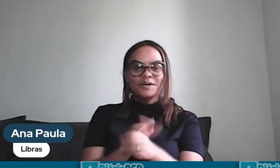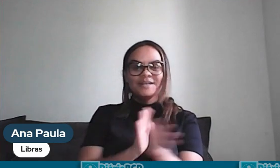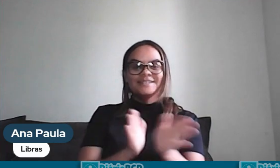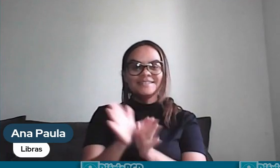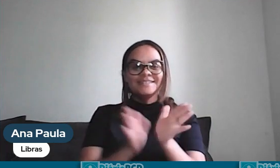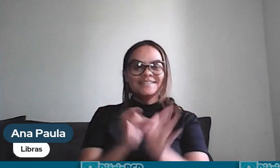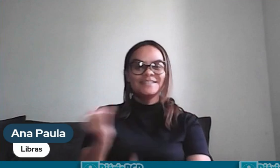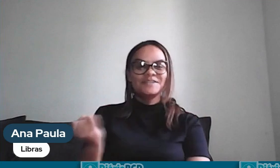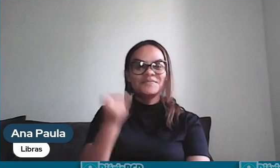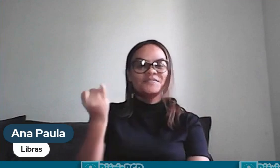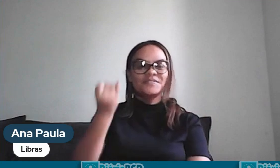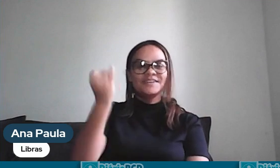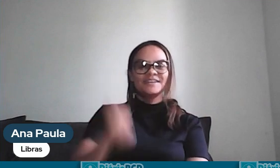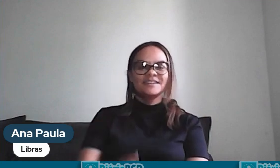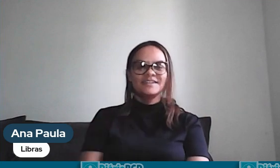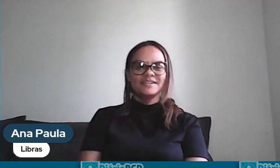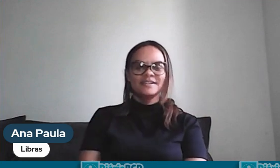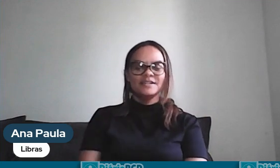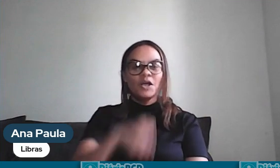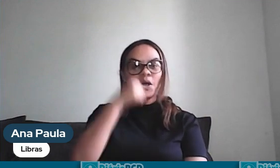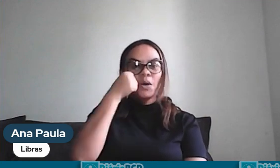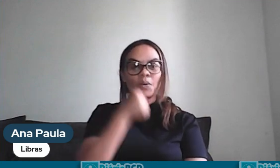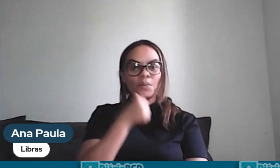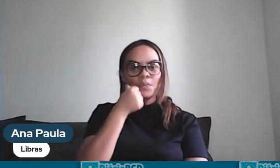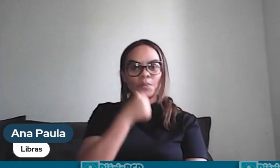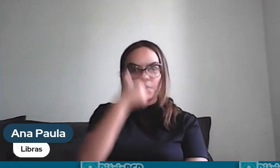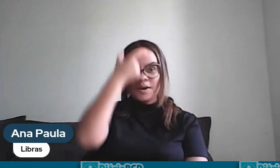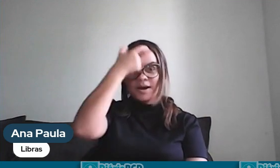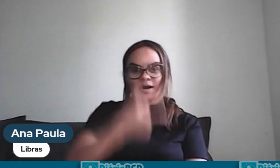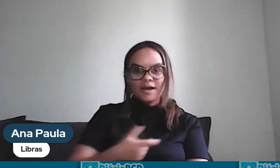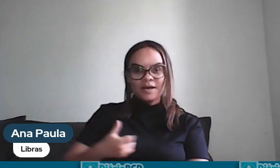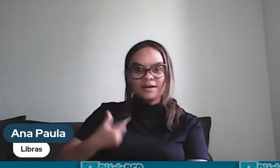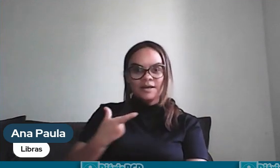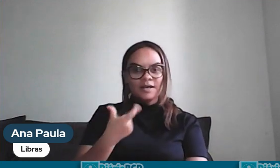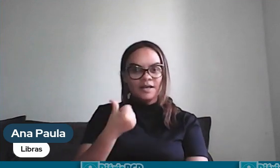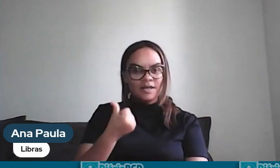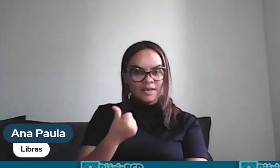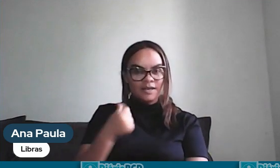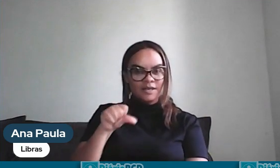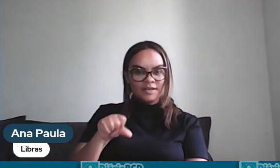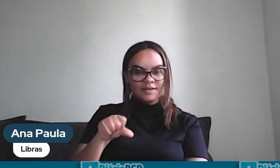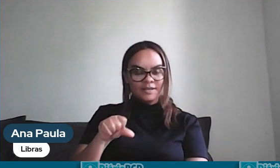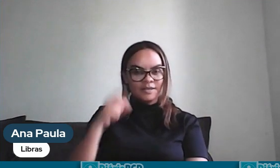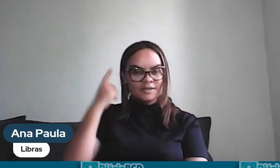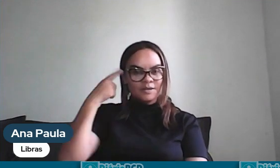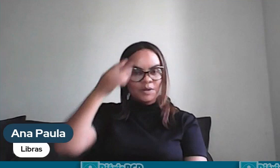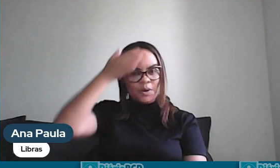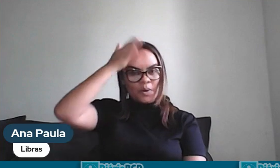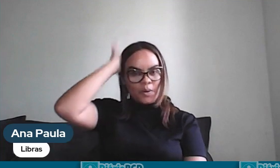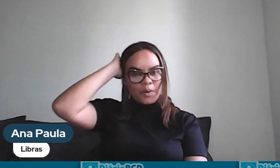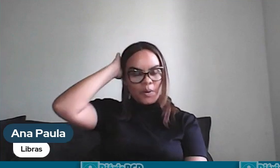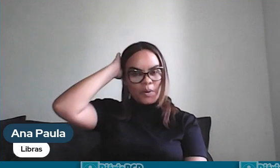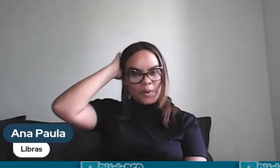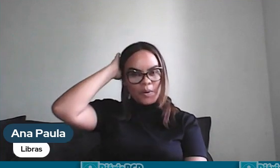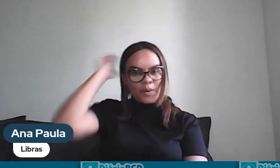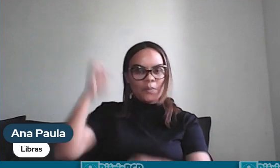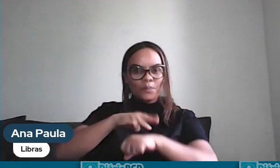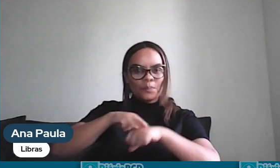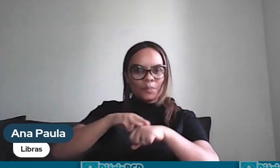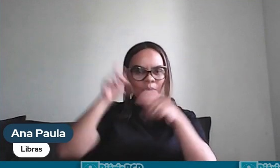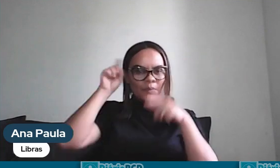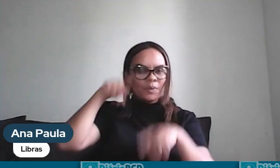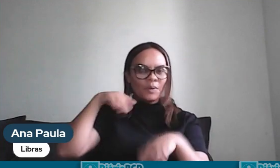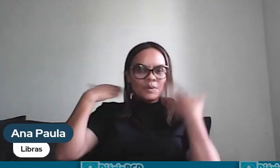importante. Eu sou uma mulher de 69 anos de idade, cabelo castanho, um pouco grisalho,